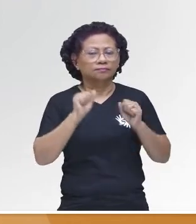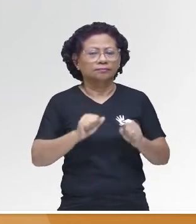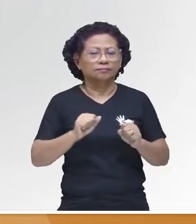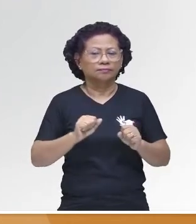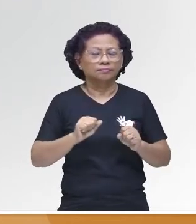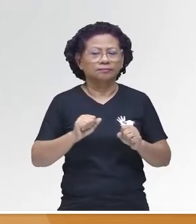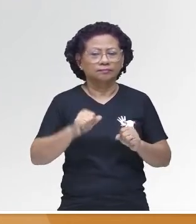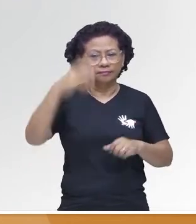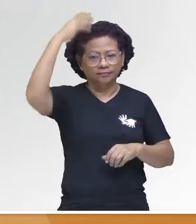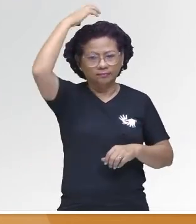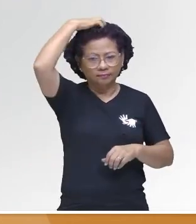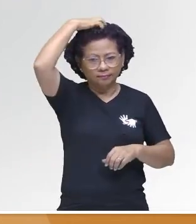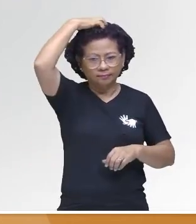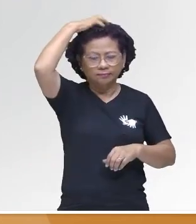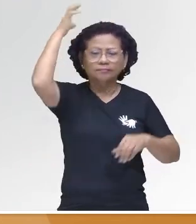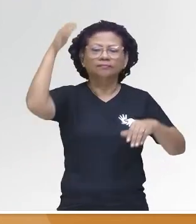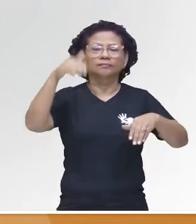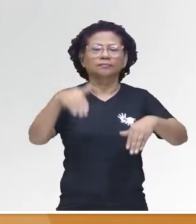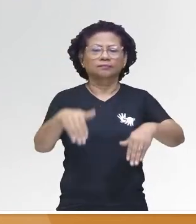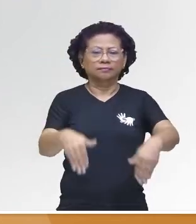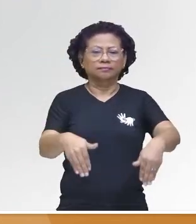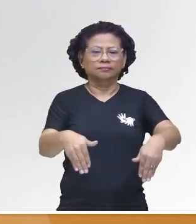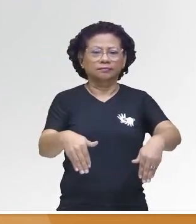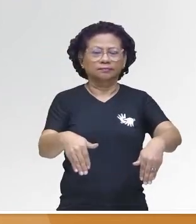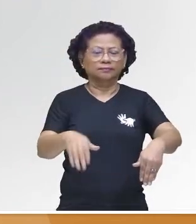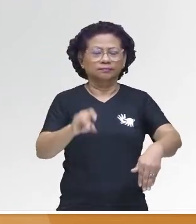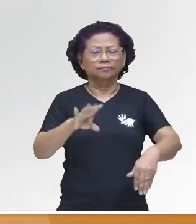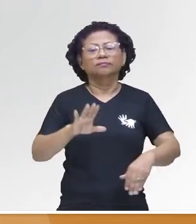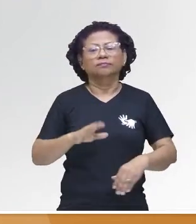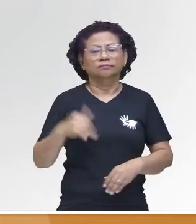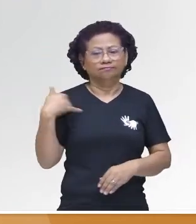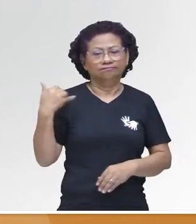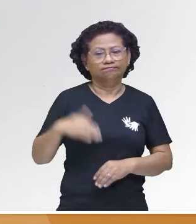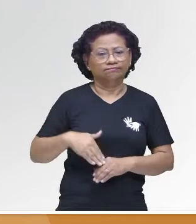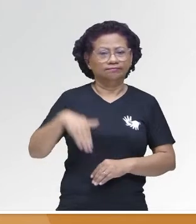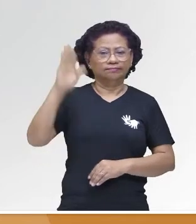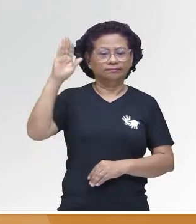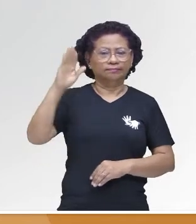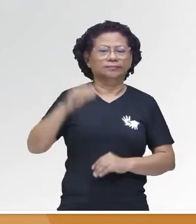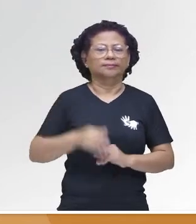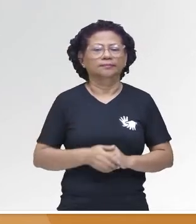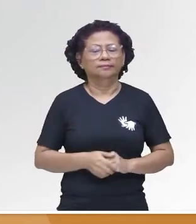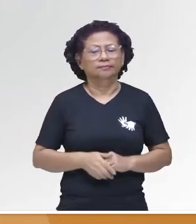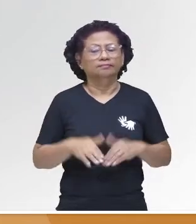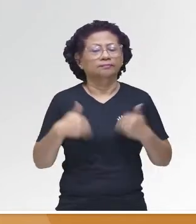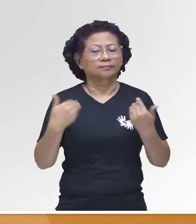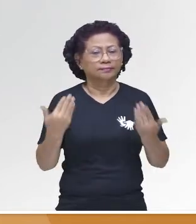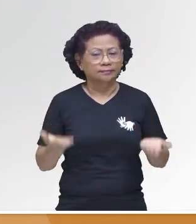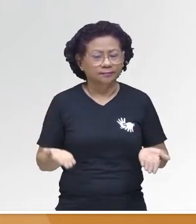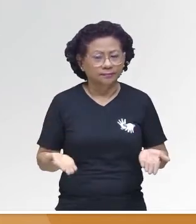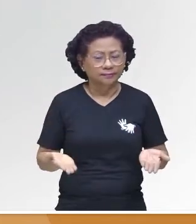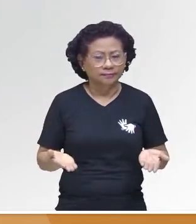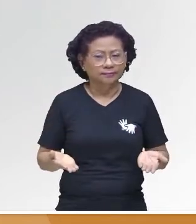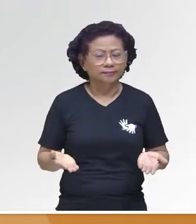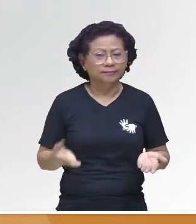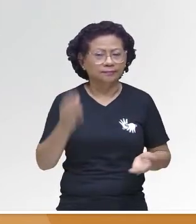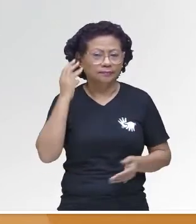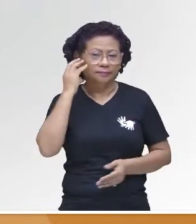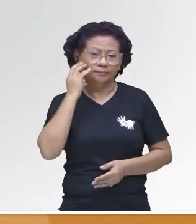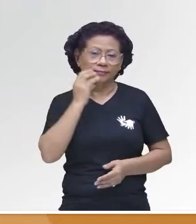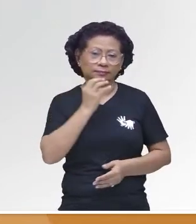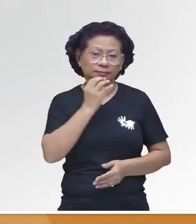anos de idade, quando fosse declarada a sua maioridade. Portanto, Pedro de Alcântara